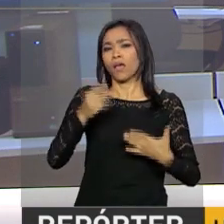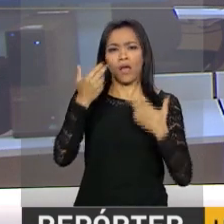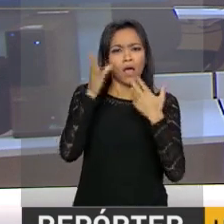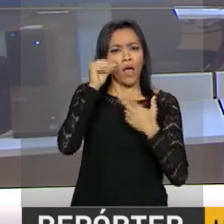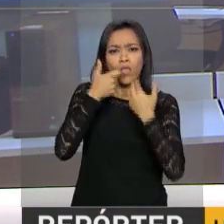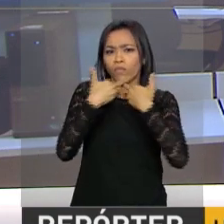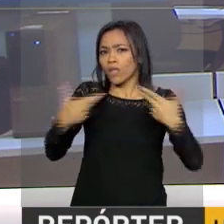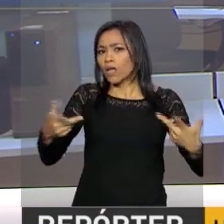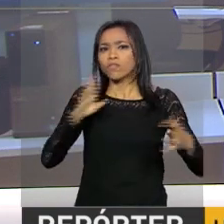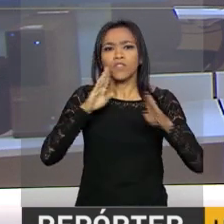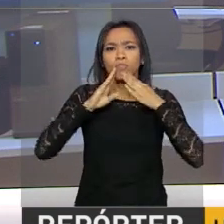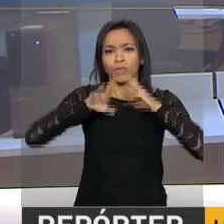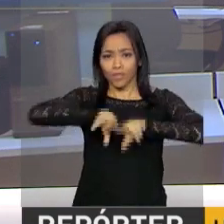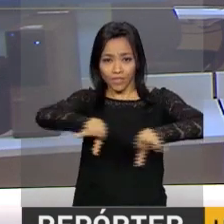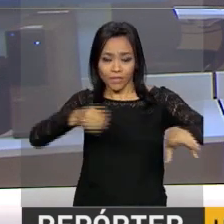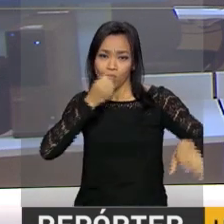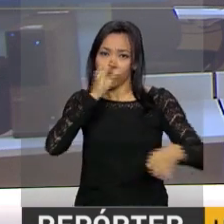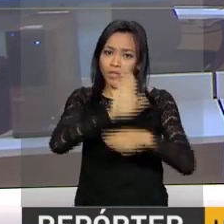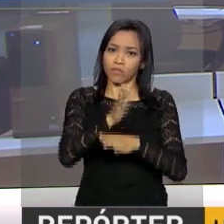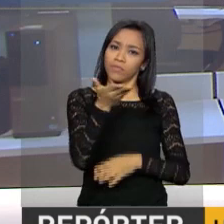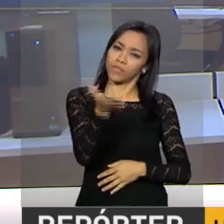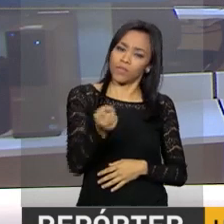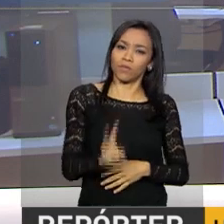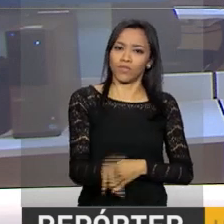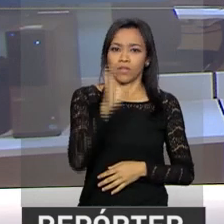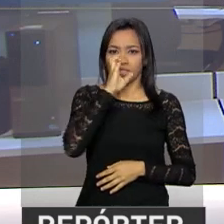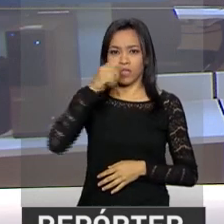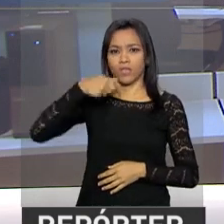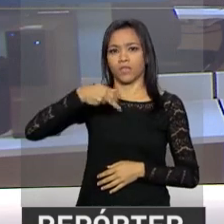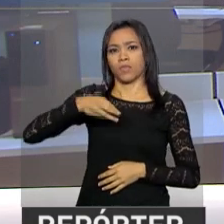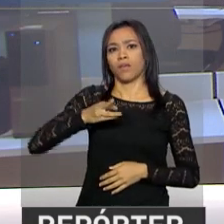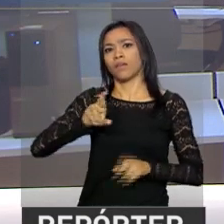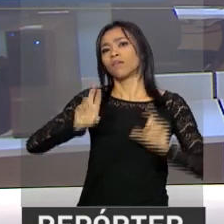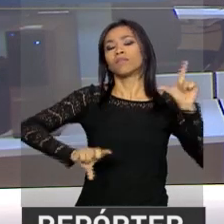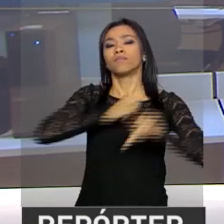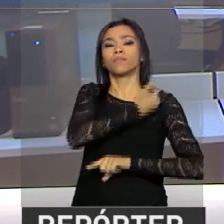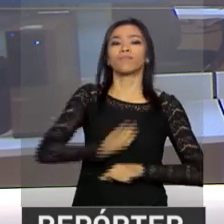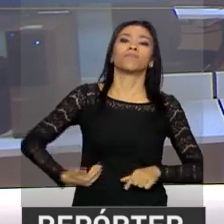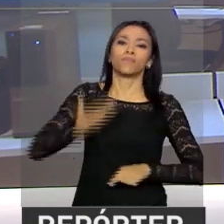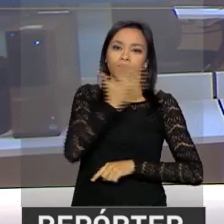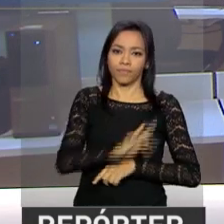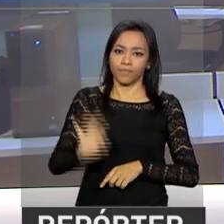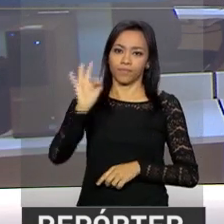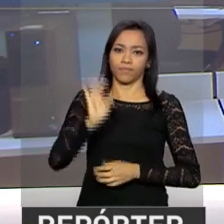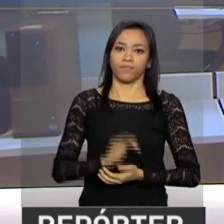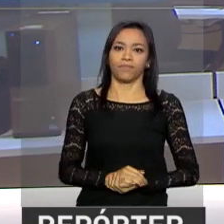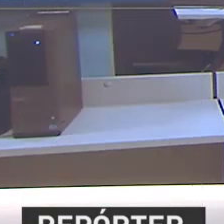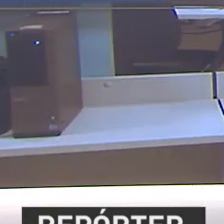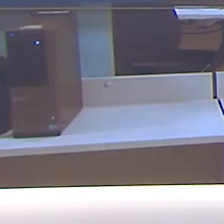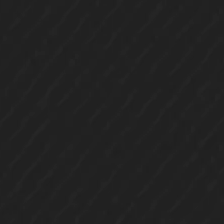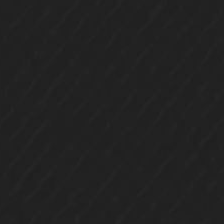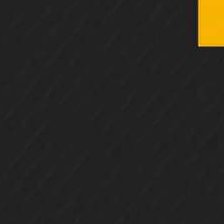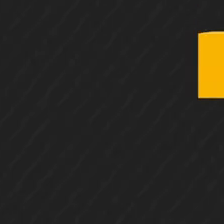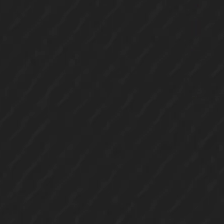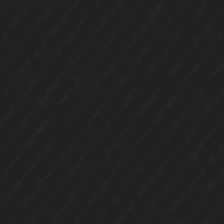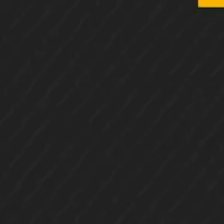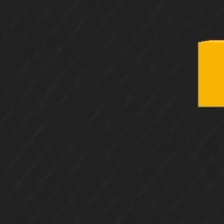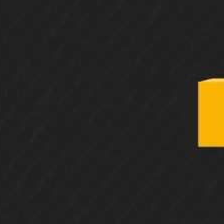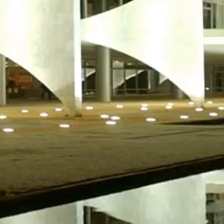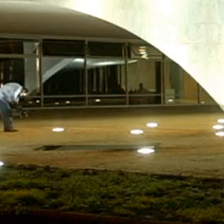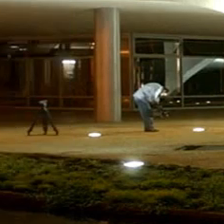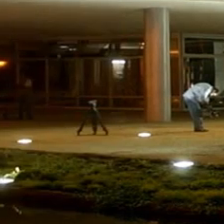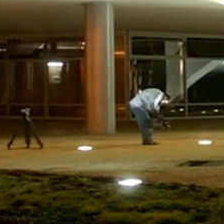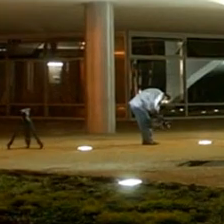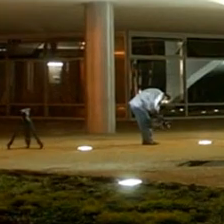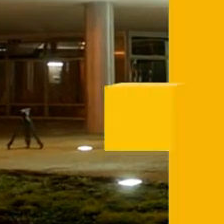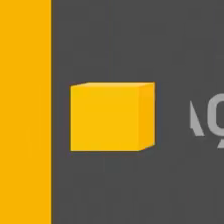novidades em nossas redes sociais. Uma boa tarde para você e continue com a gente aqui na NBR, a TV do Governo Federal.